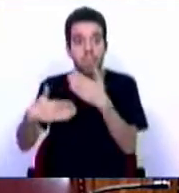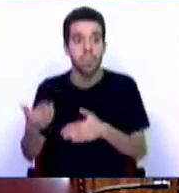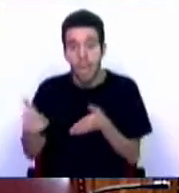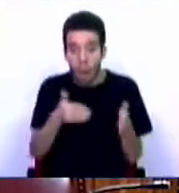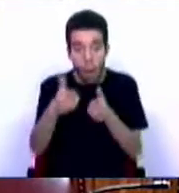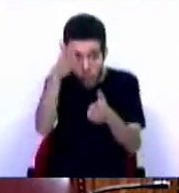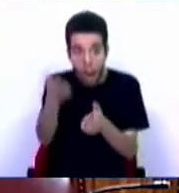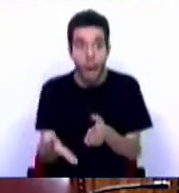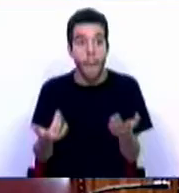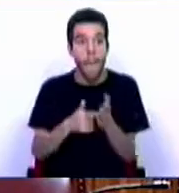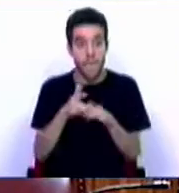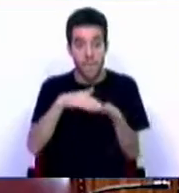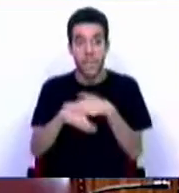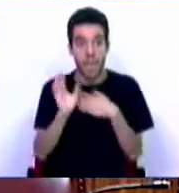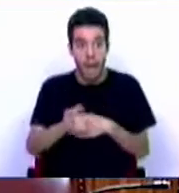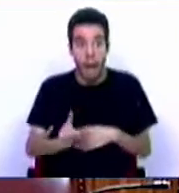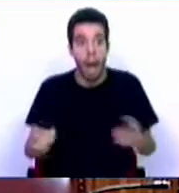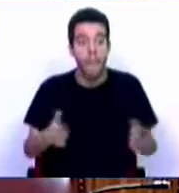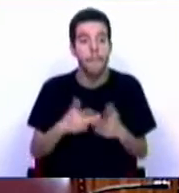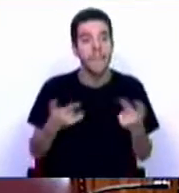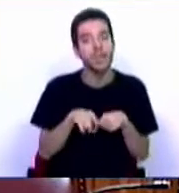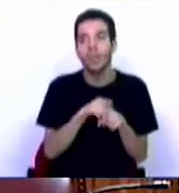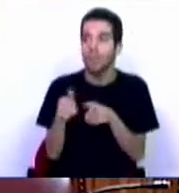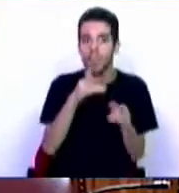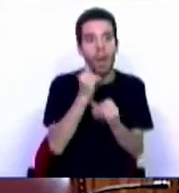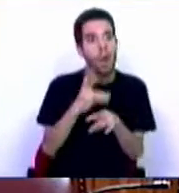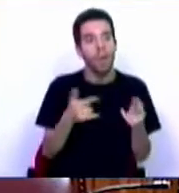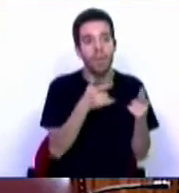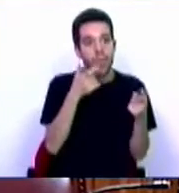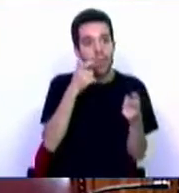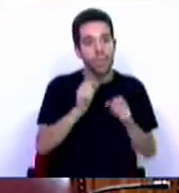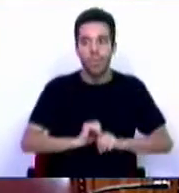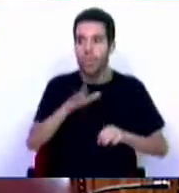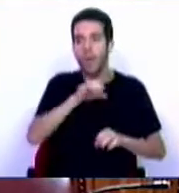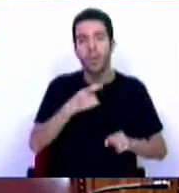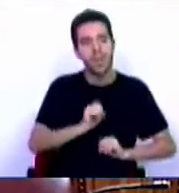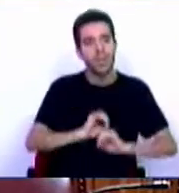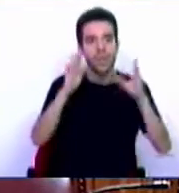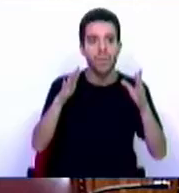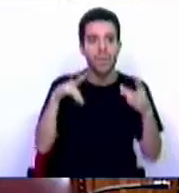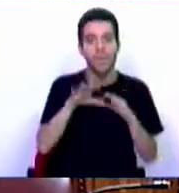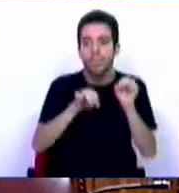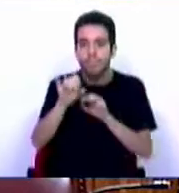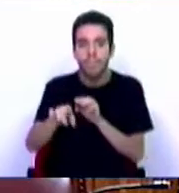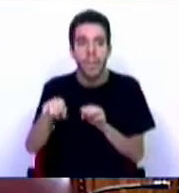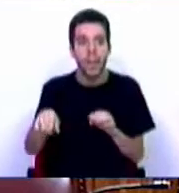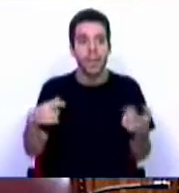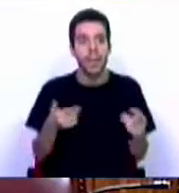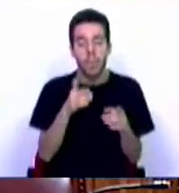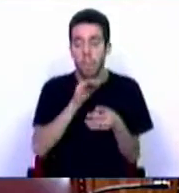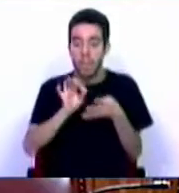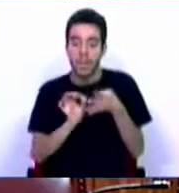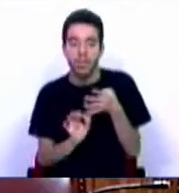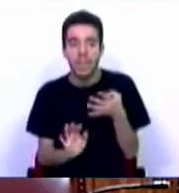caminho para fazê-lo, mas obviamente temos abertura para poder ponderar melhores formas de transparência, de identificação e, no fundo, de particularização dos casos